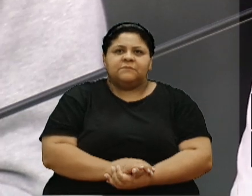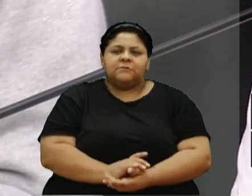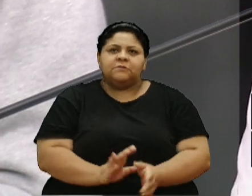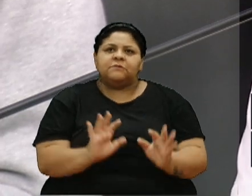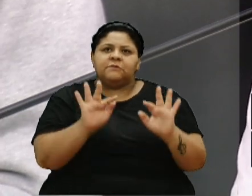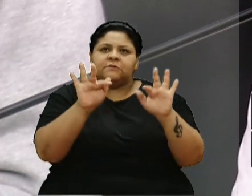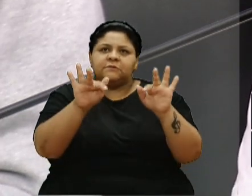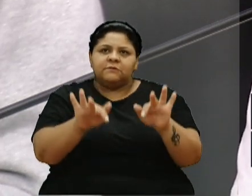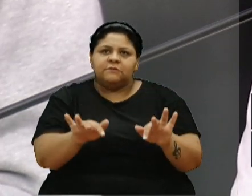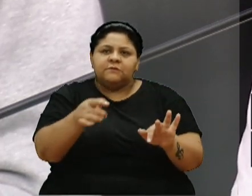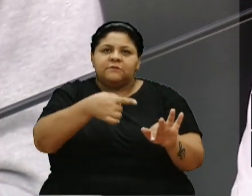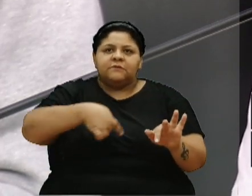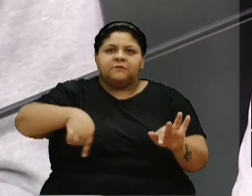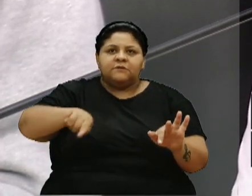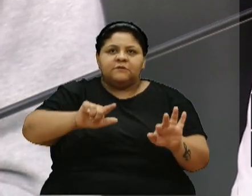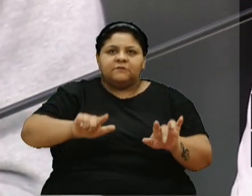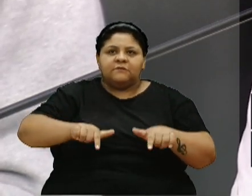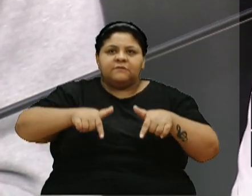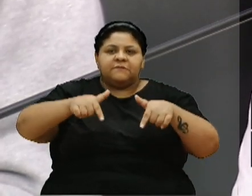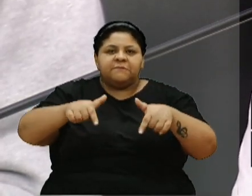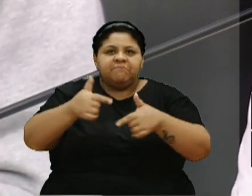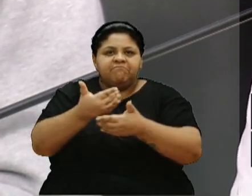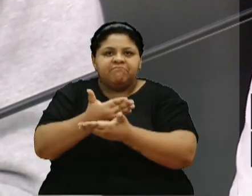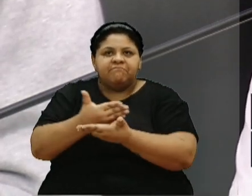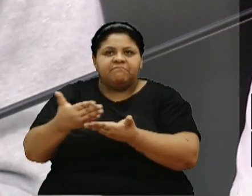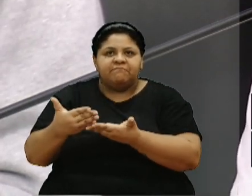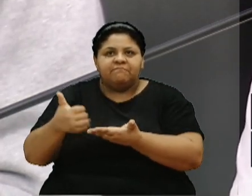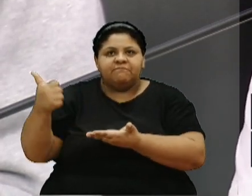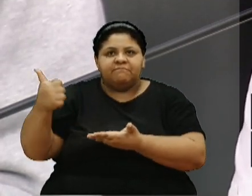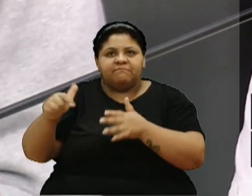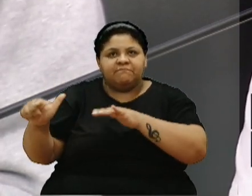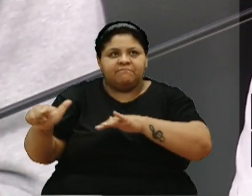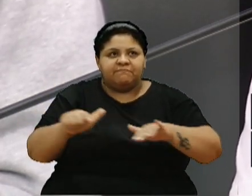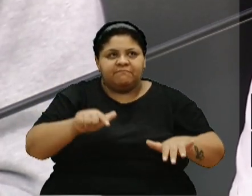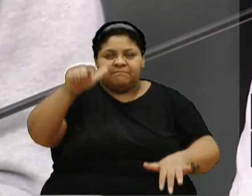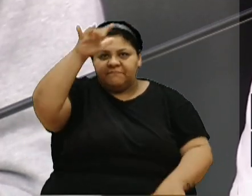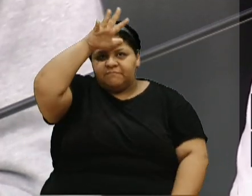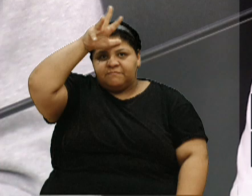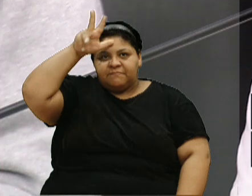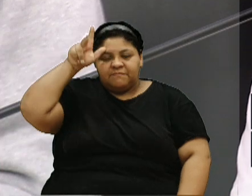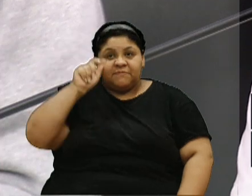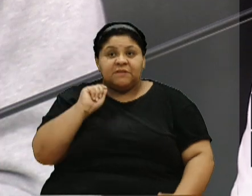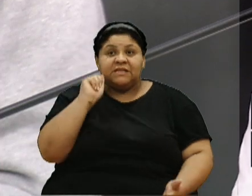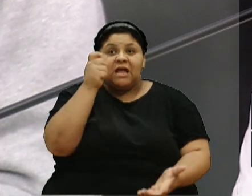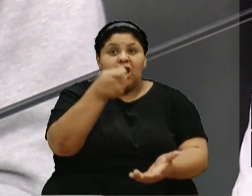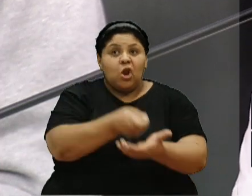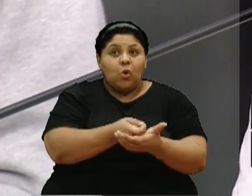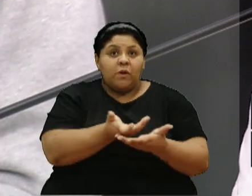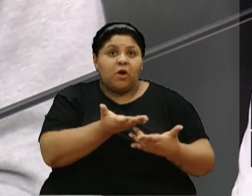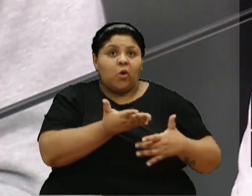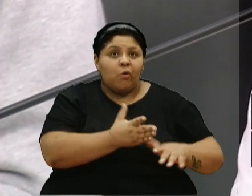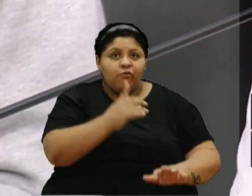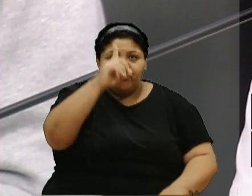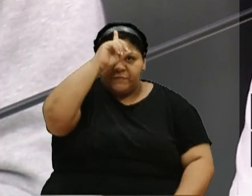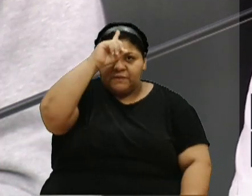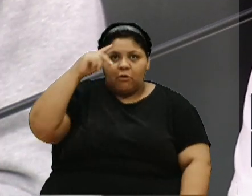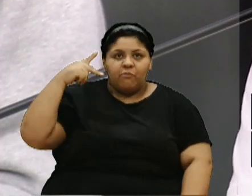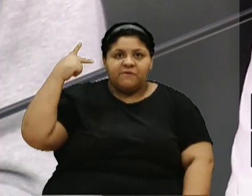finalizar, né, o nosso ato aqui de abertura da primeira semana municipal da luta antimanicomial em Caxias do Sul,